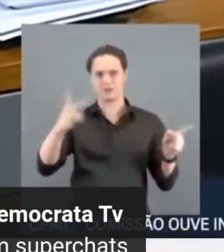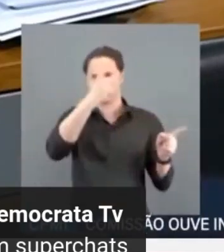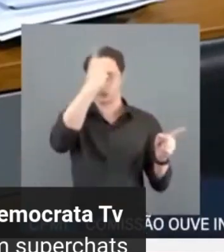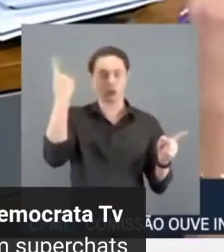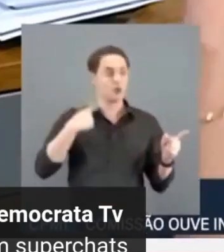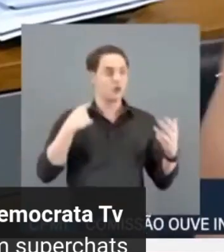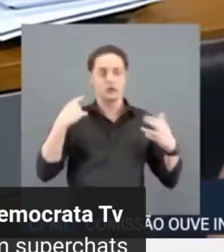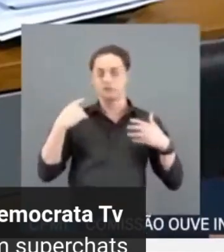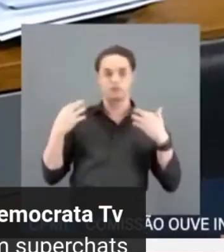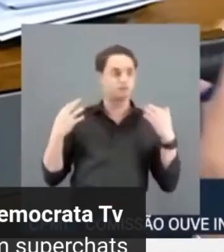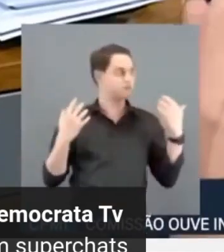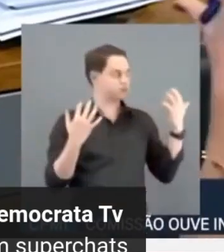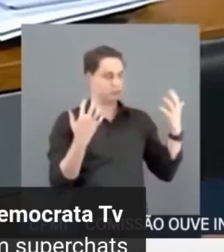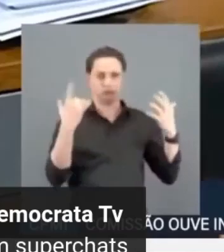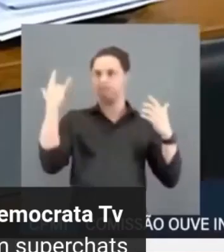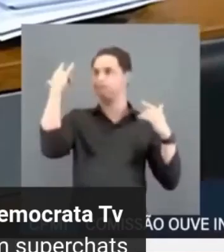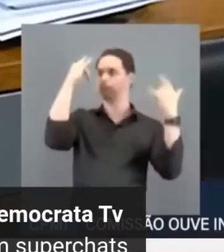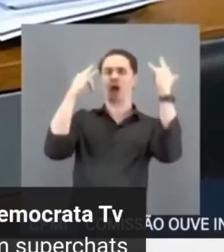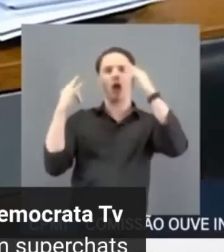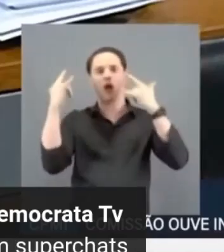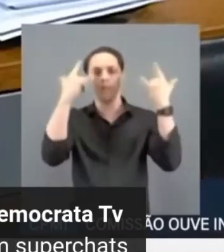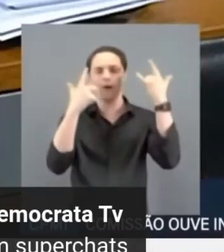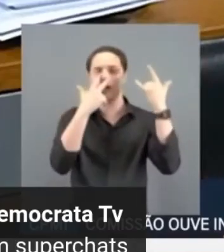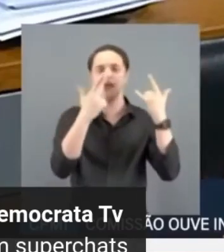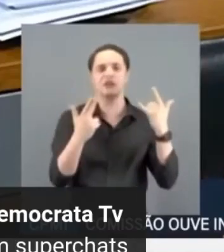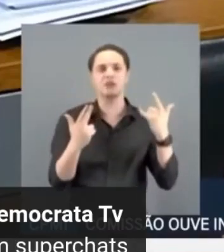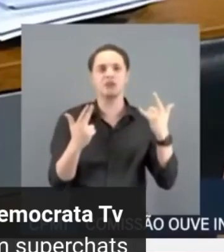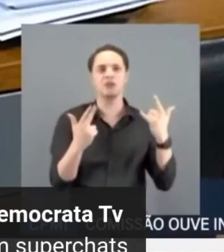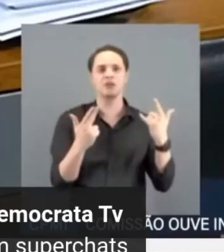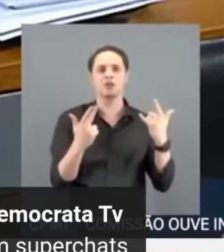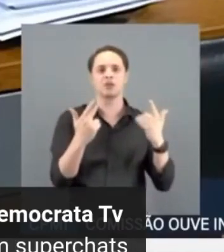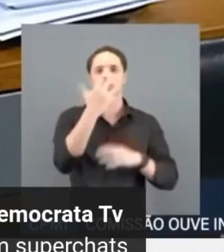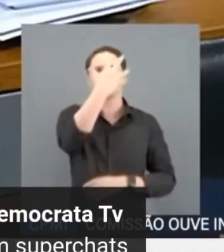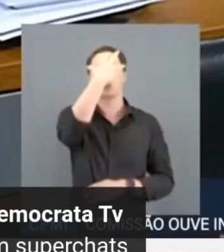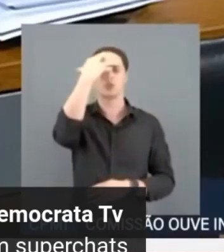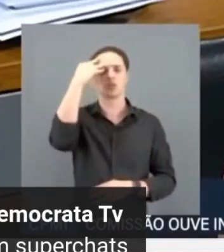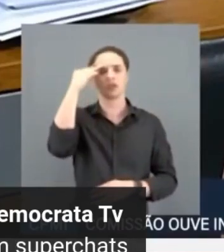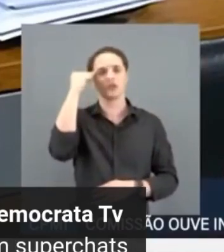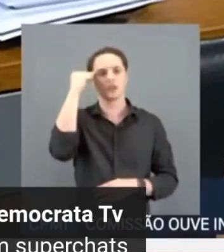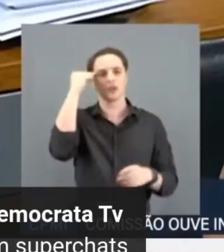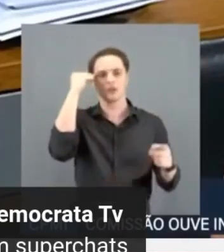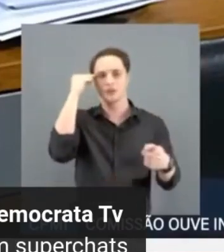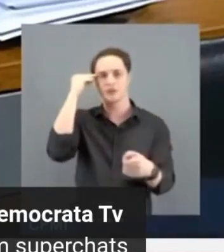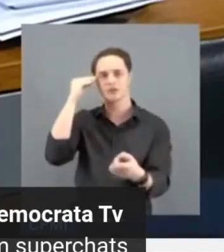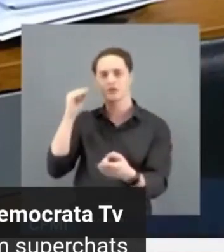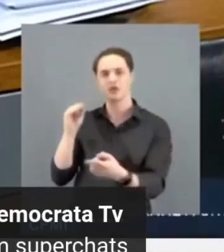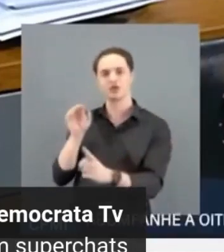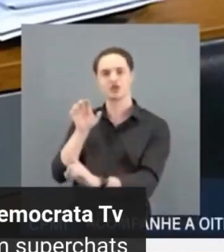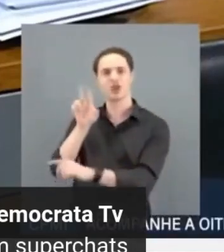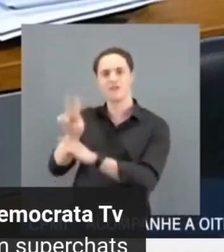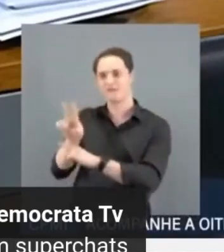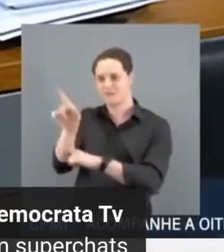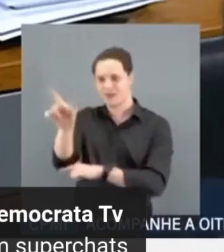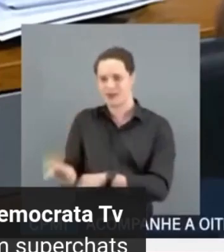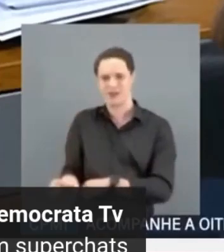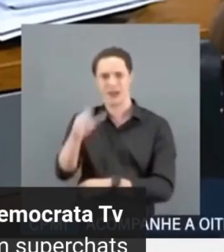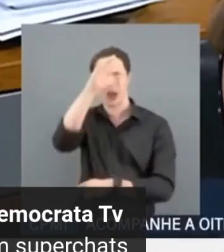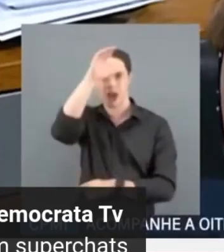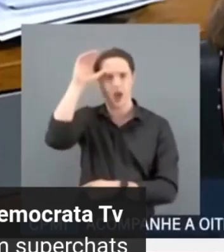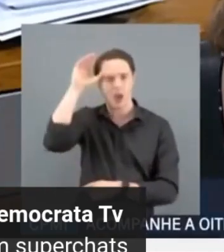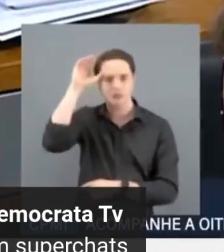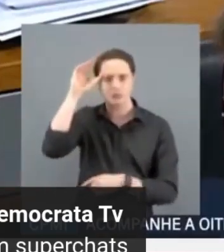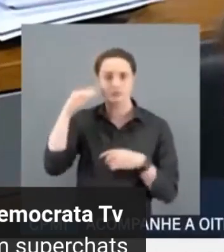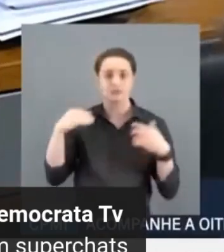tão enredados nessa loucura que esqueceram dos seus clientes, enfim. É um absurdo. Então,